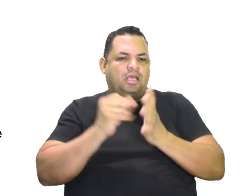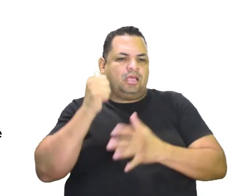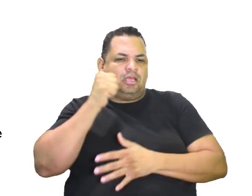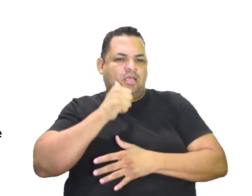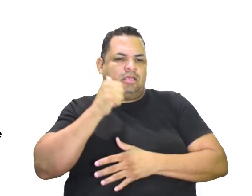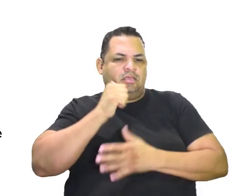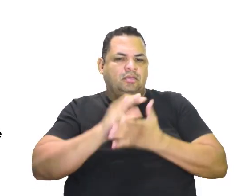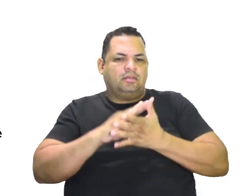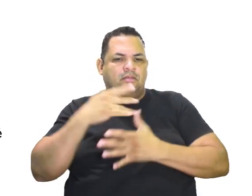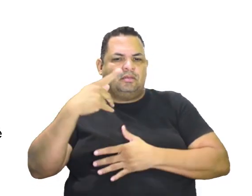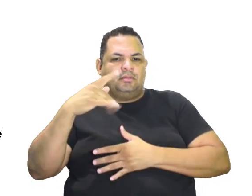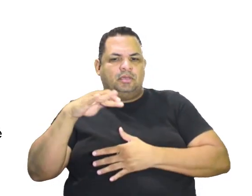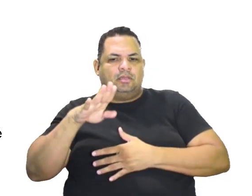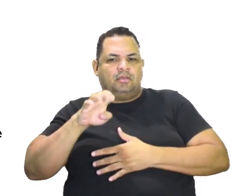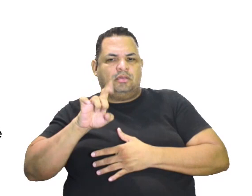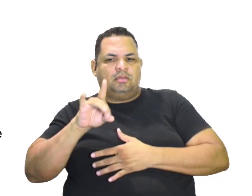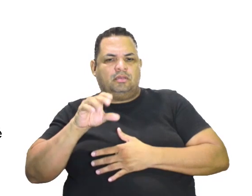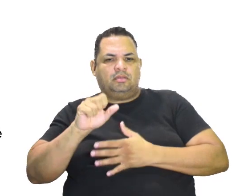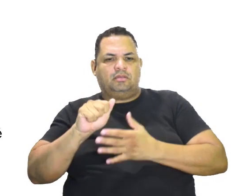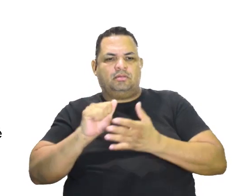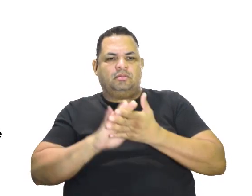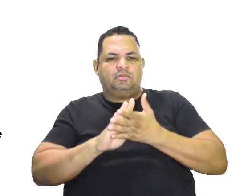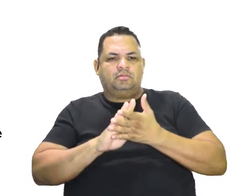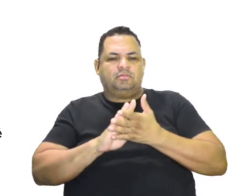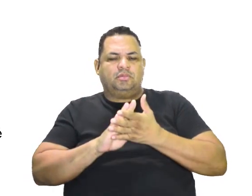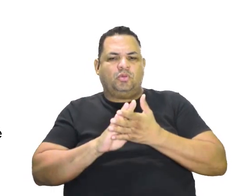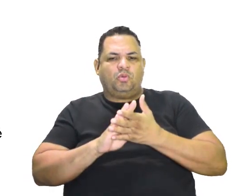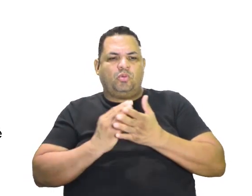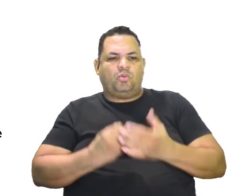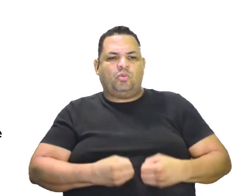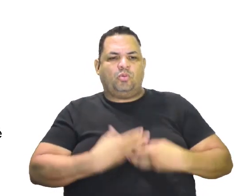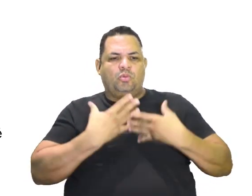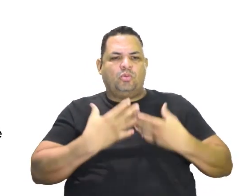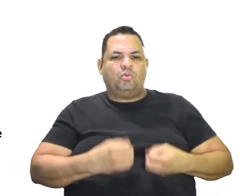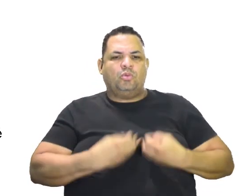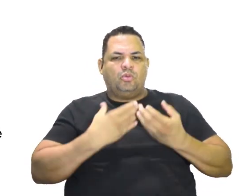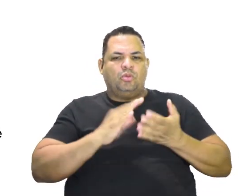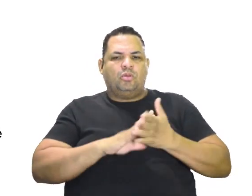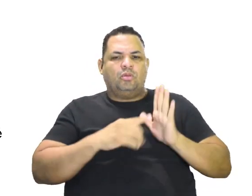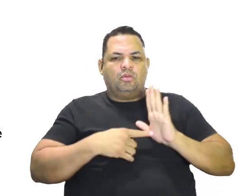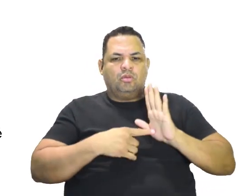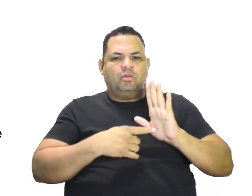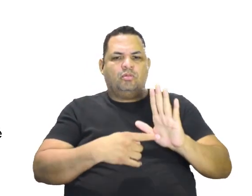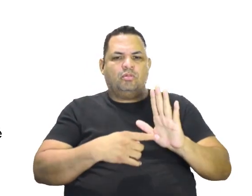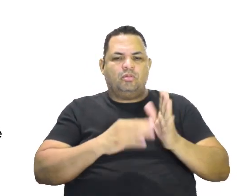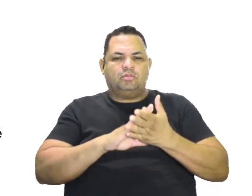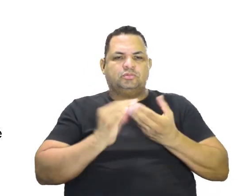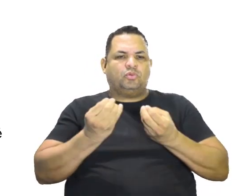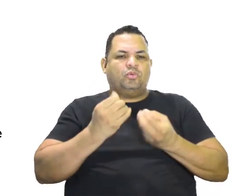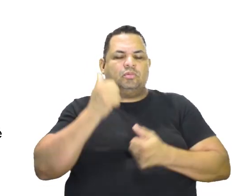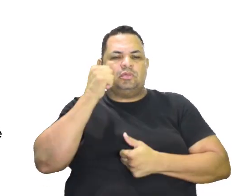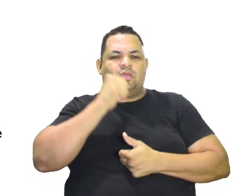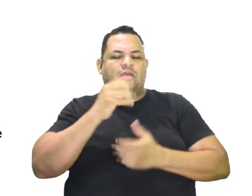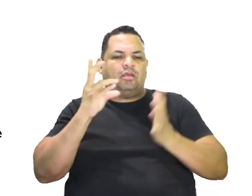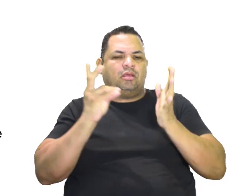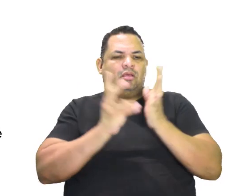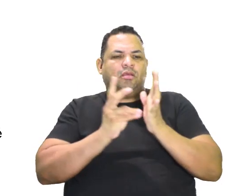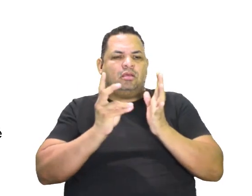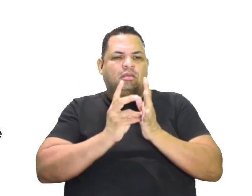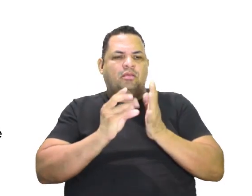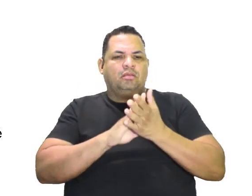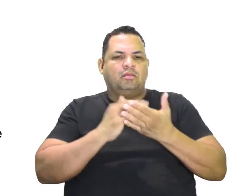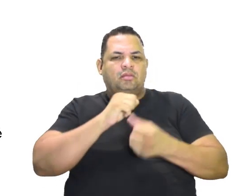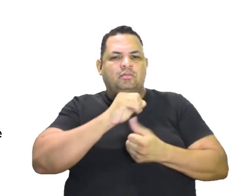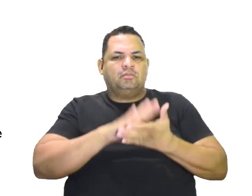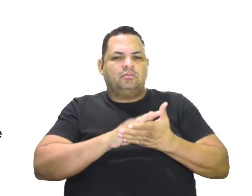E na estrofe 37 do poema, o autor narra a situação de Moema. Quer dizer, Moema